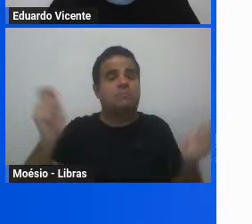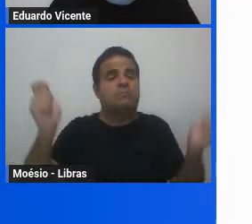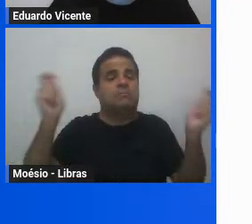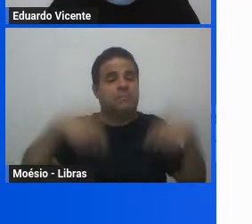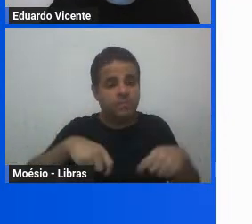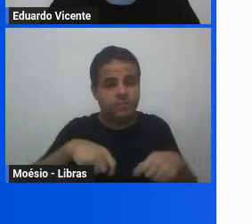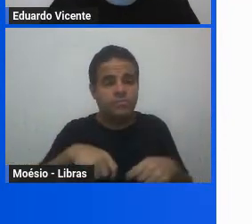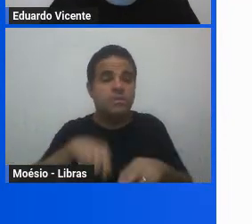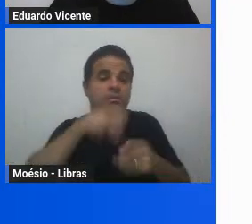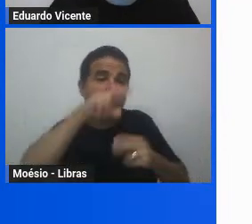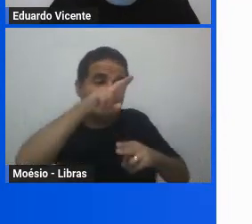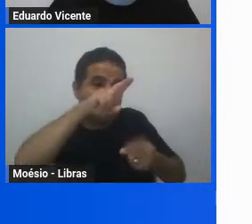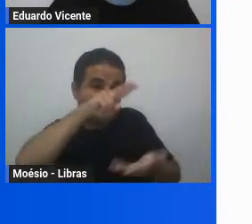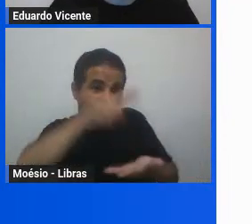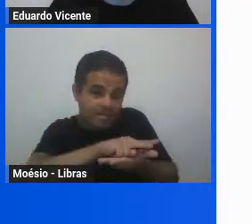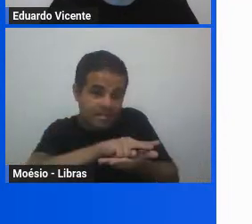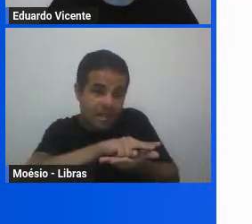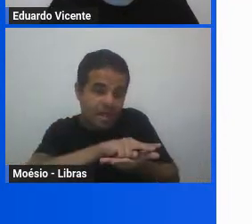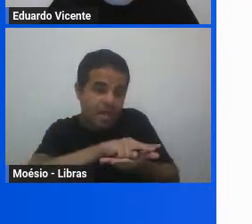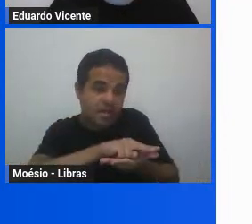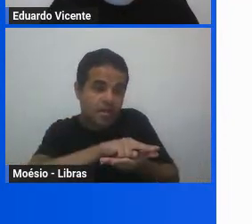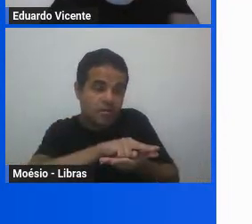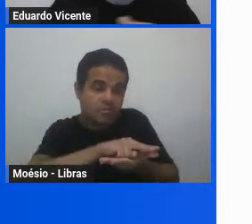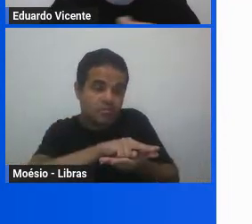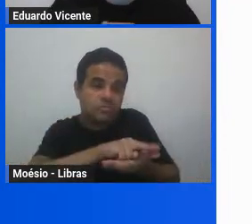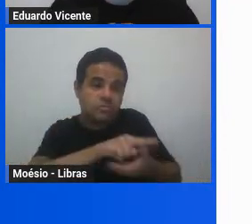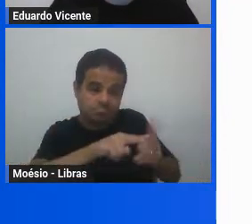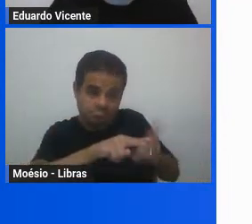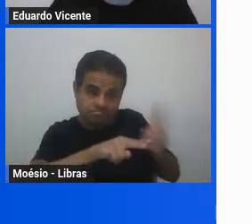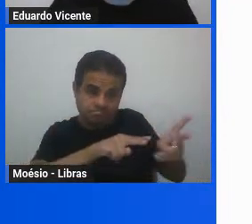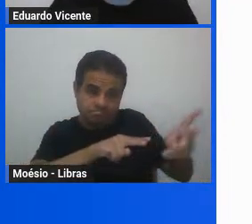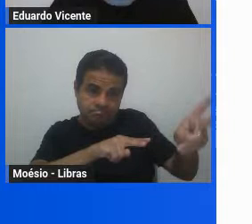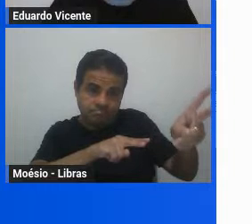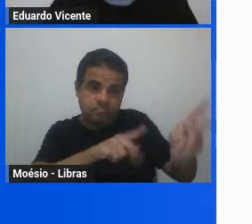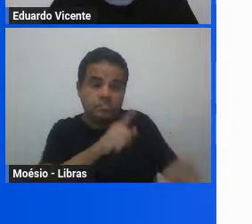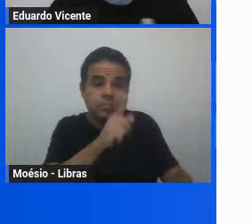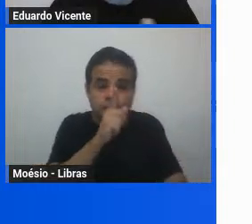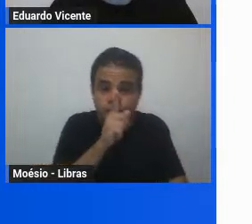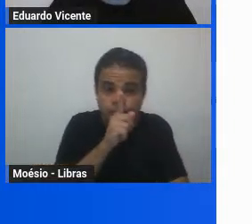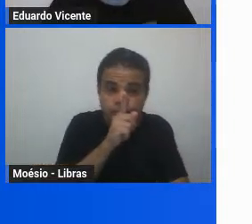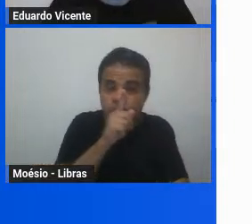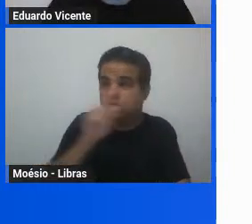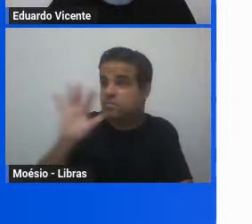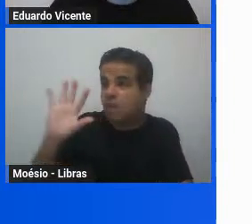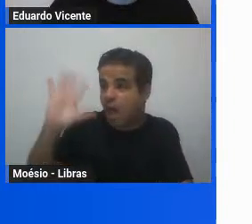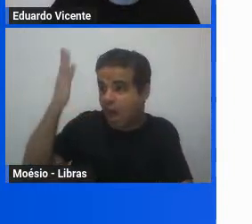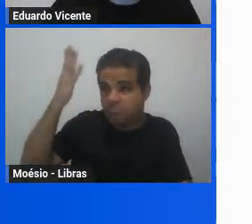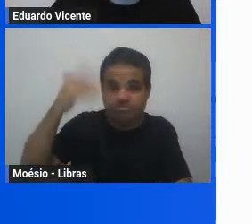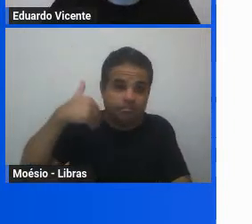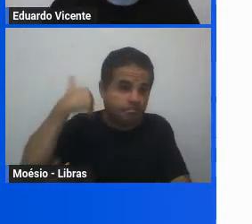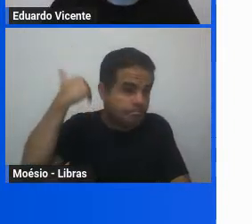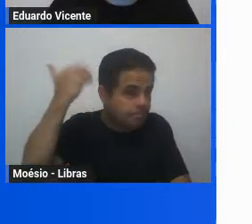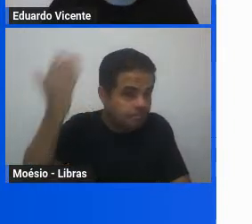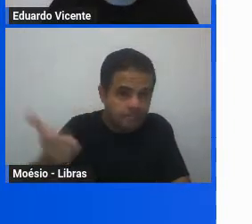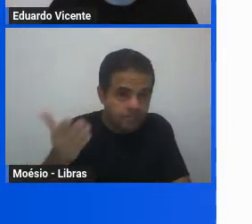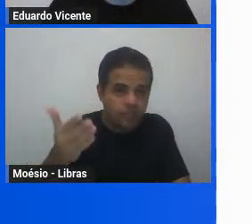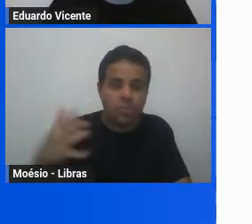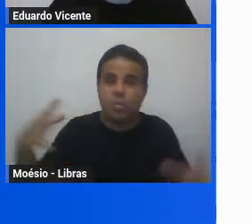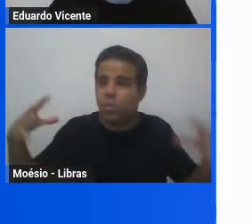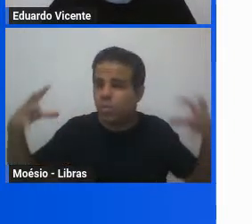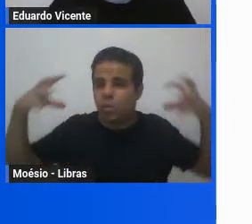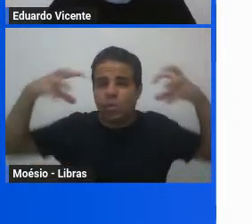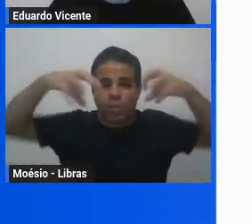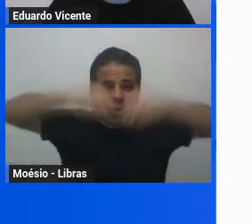Posso deitar em local, manter em silêncio. No caso em casa, a gente pode manter em local escuro por